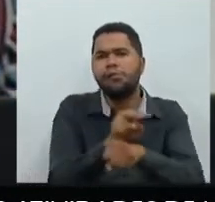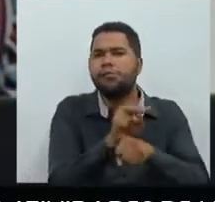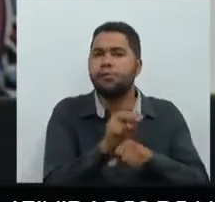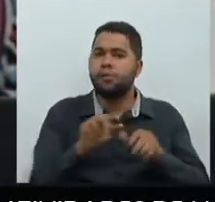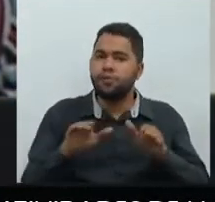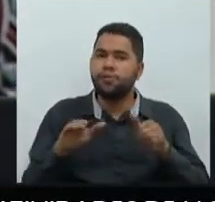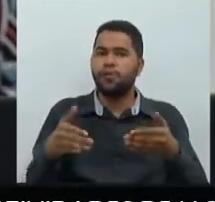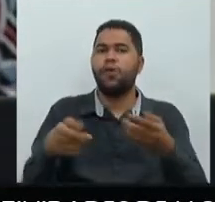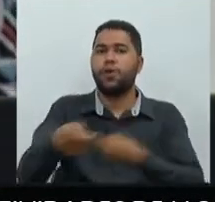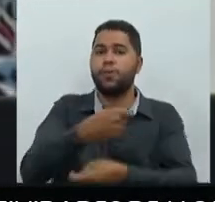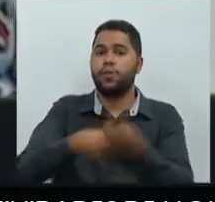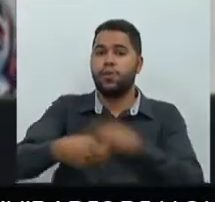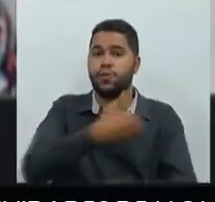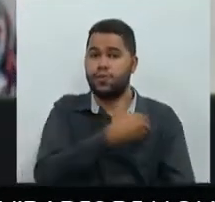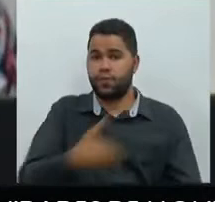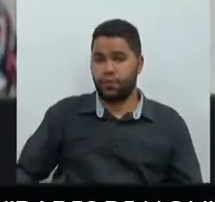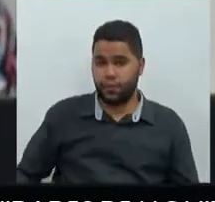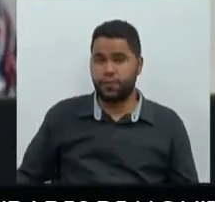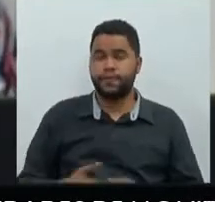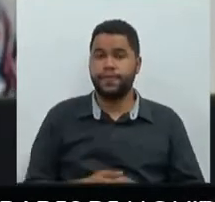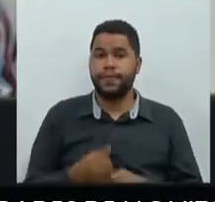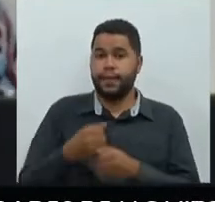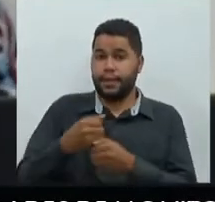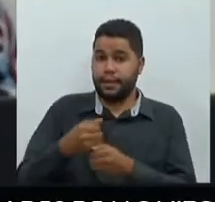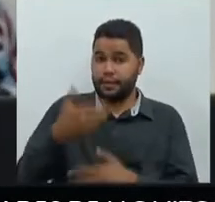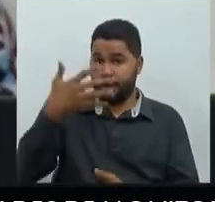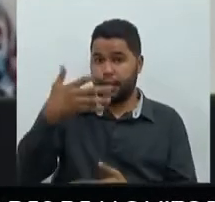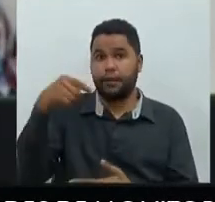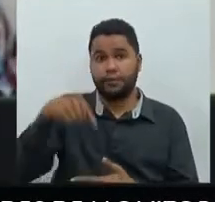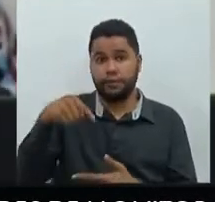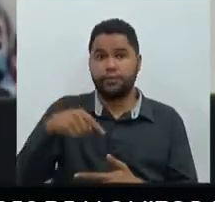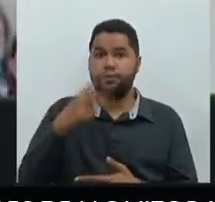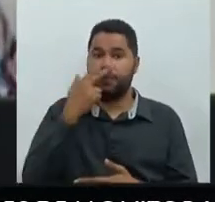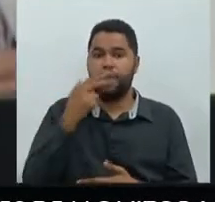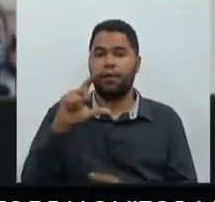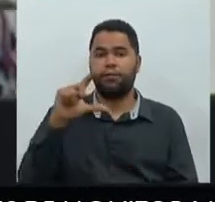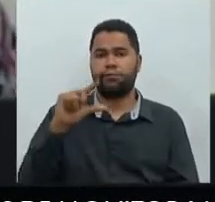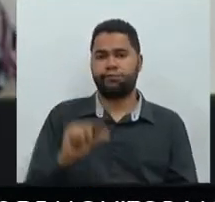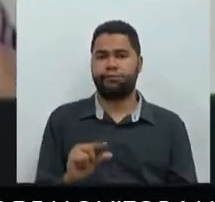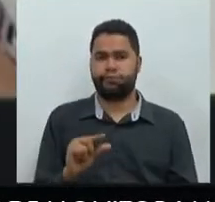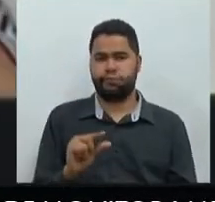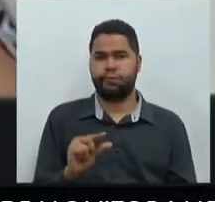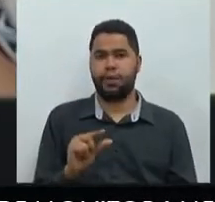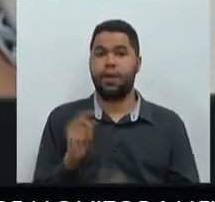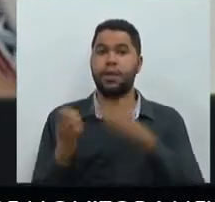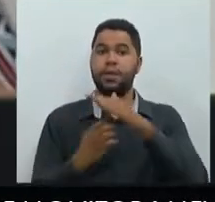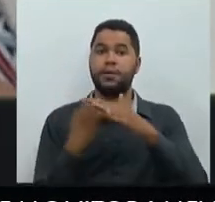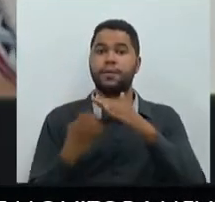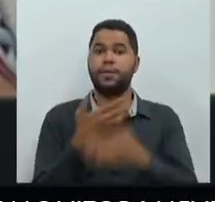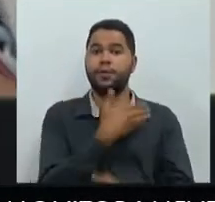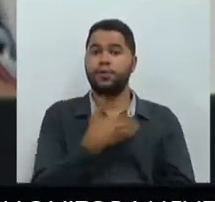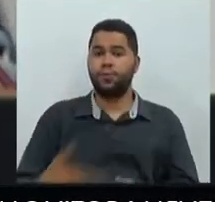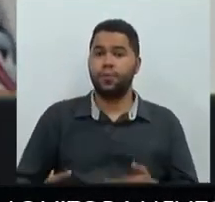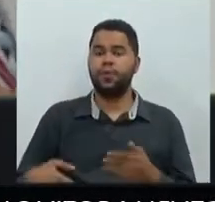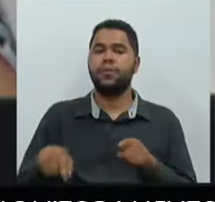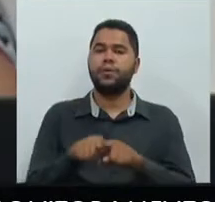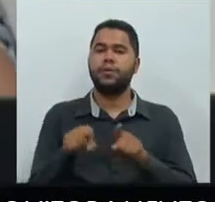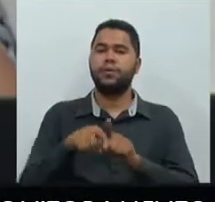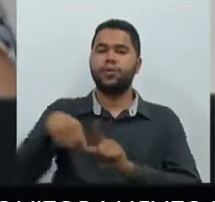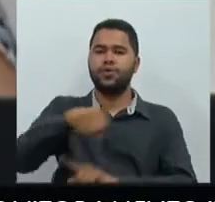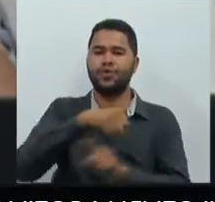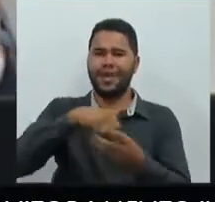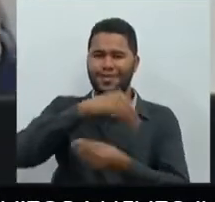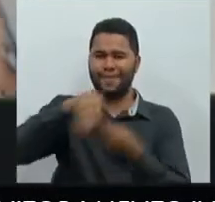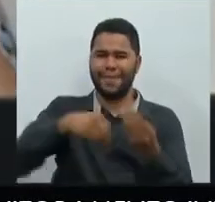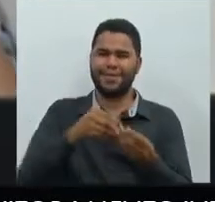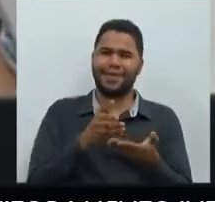na administração pública, esse índice é muito baixo. Nas empresas públicas e sociedades de economia mista,